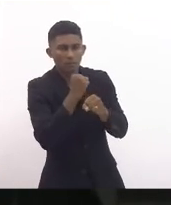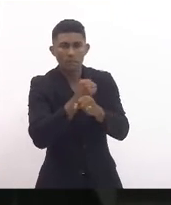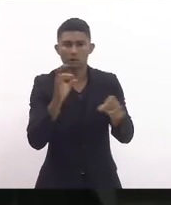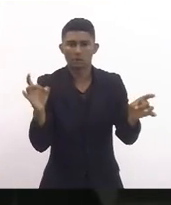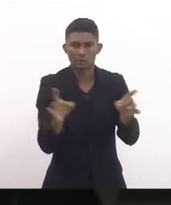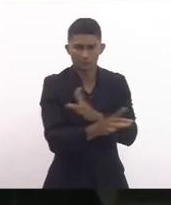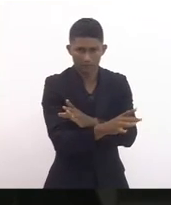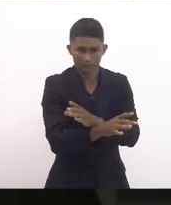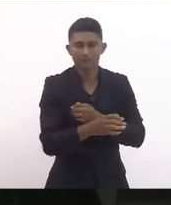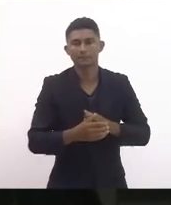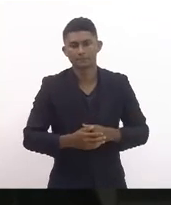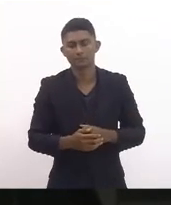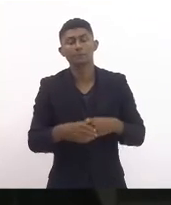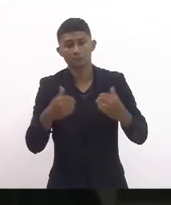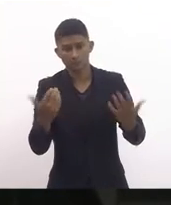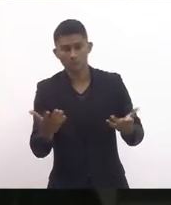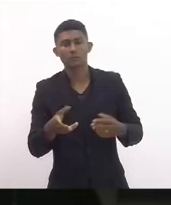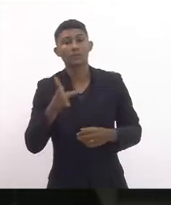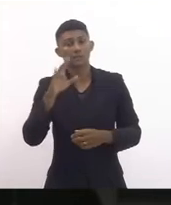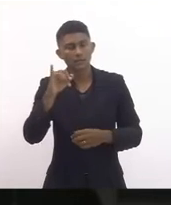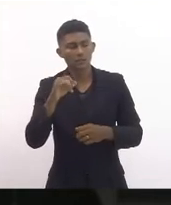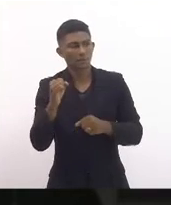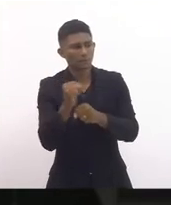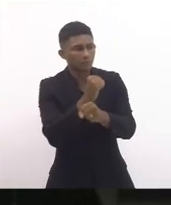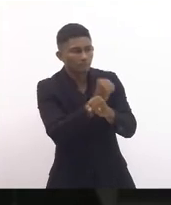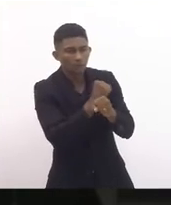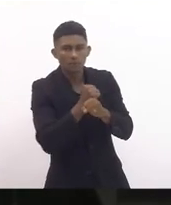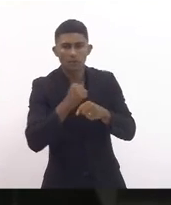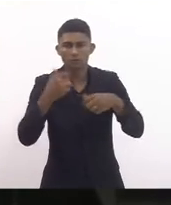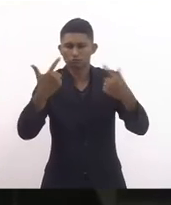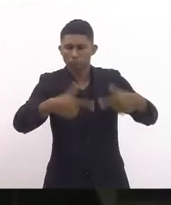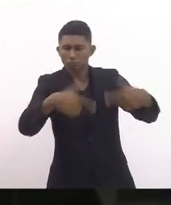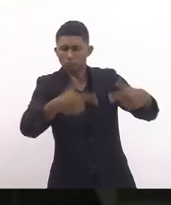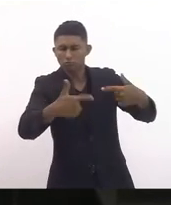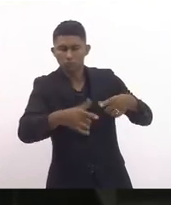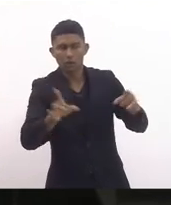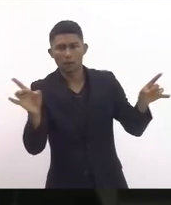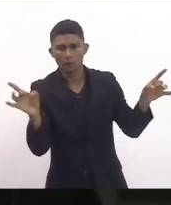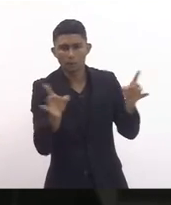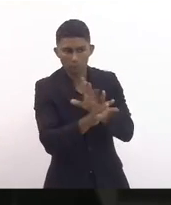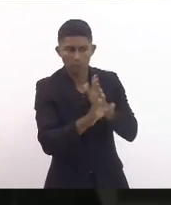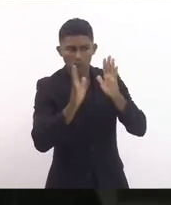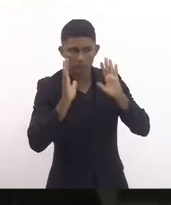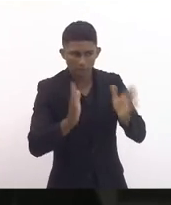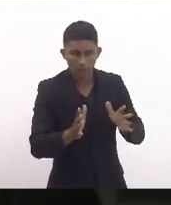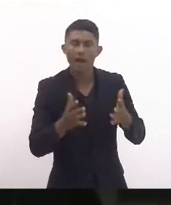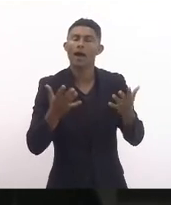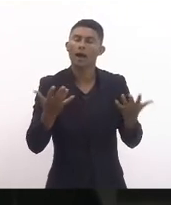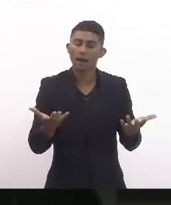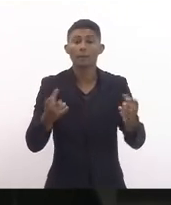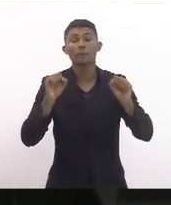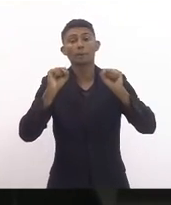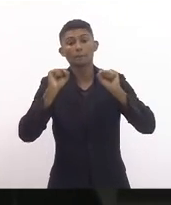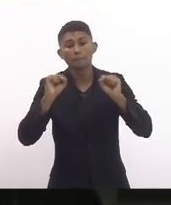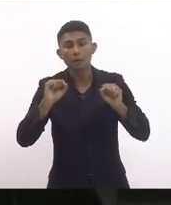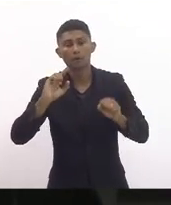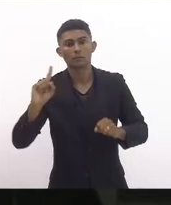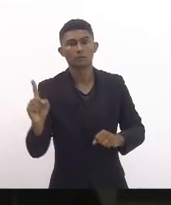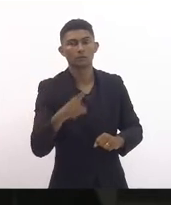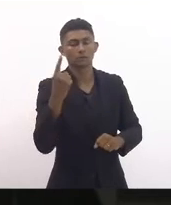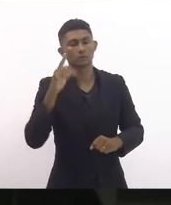trabalho efetivado aí nós vamos poder pensar em ter simulações